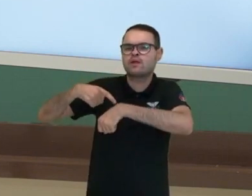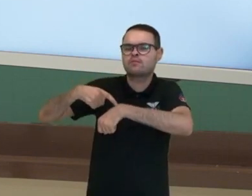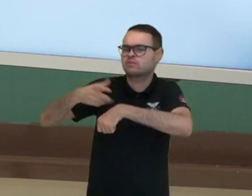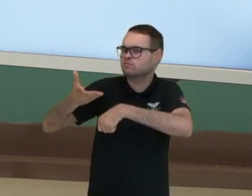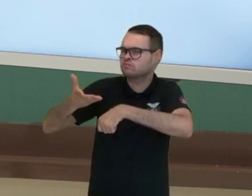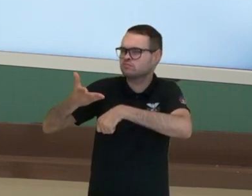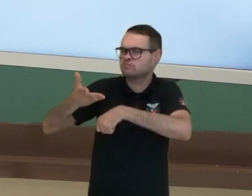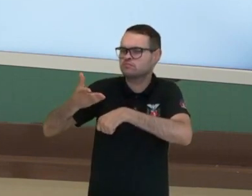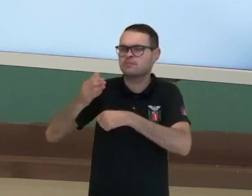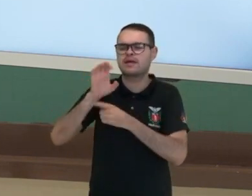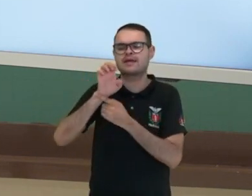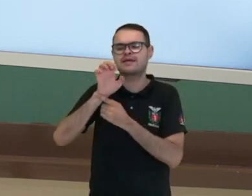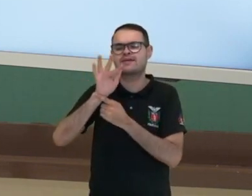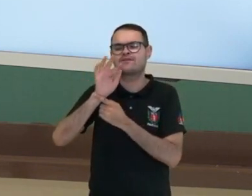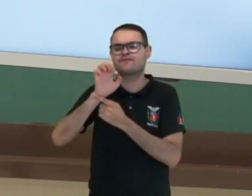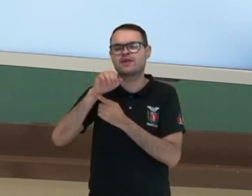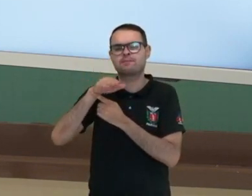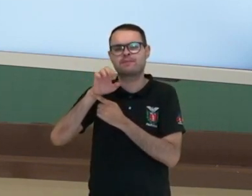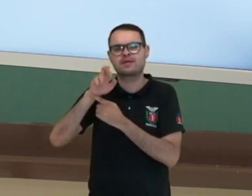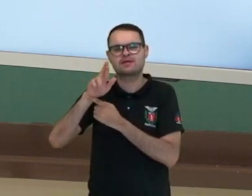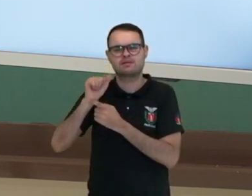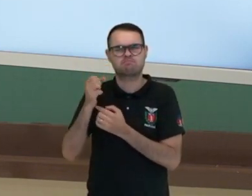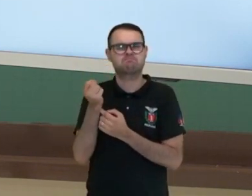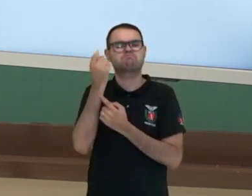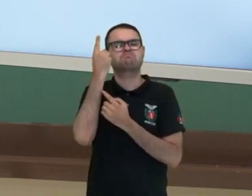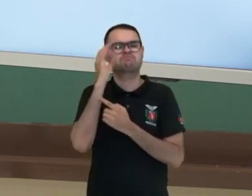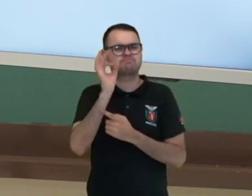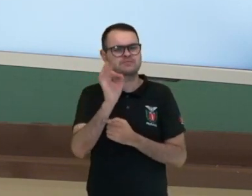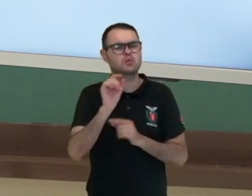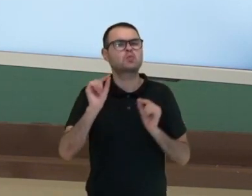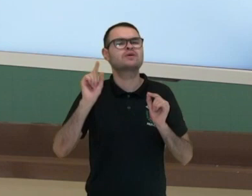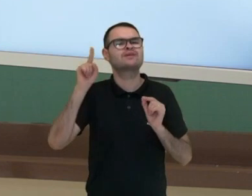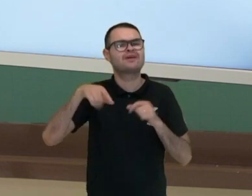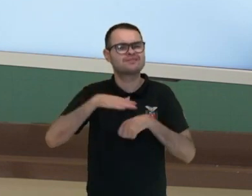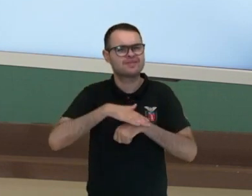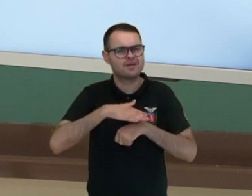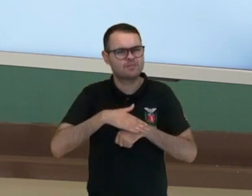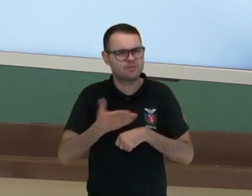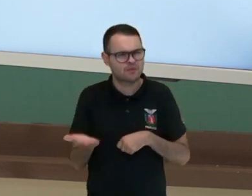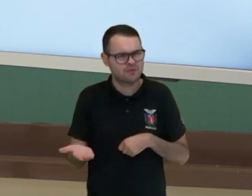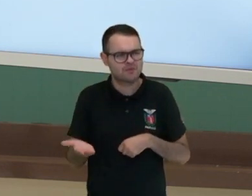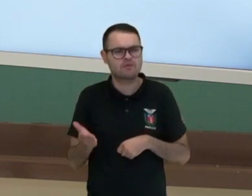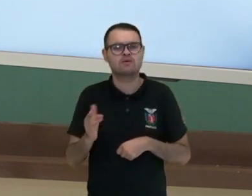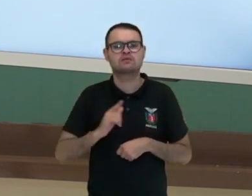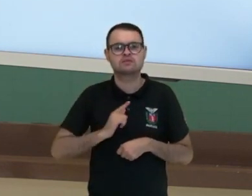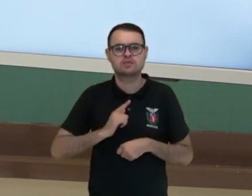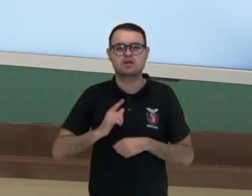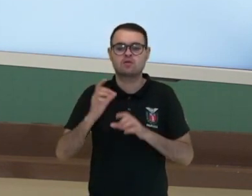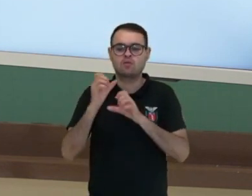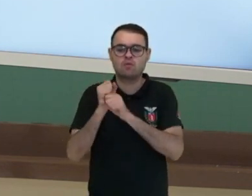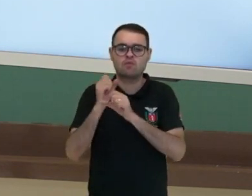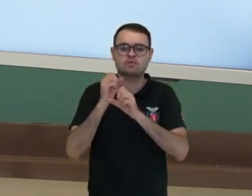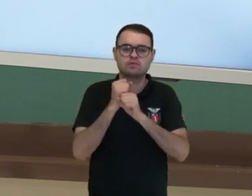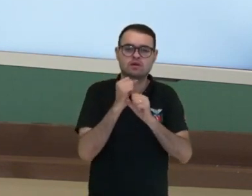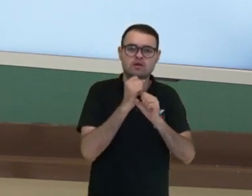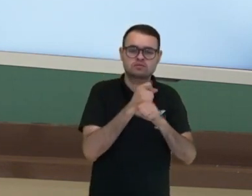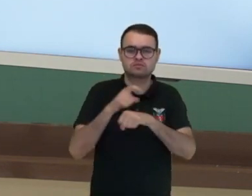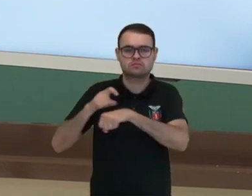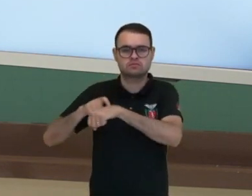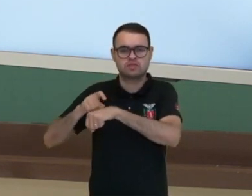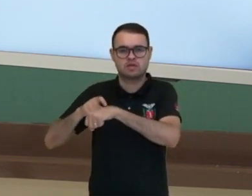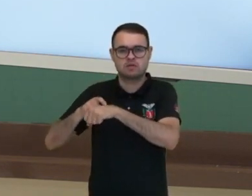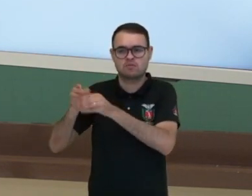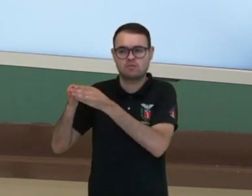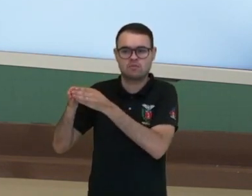tão efêmera, né, pessoal? Se a gente pensar o que é tempo, nós temos aí uma contagem de tempo, né, baseada